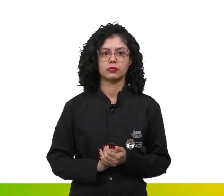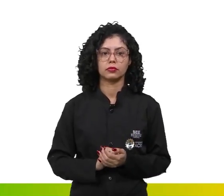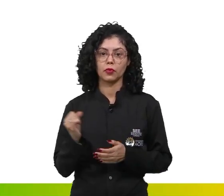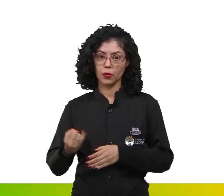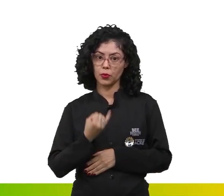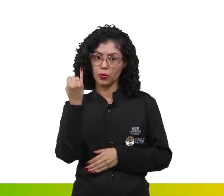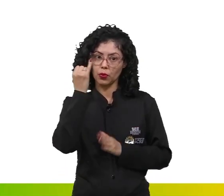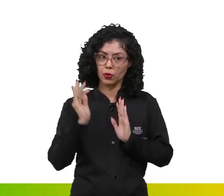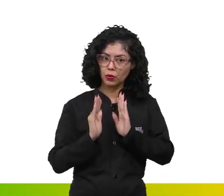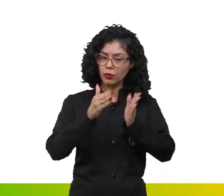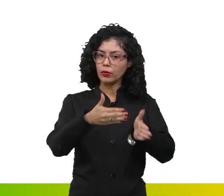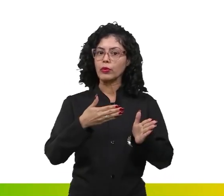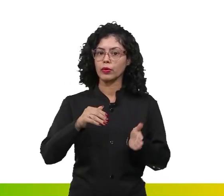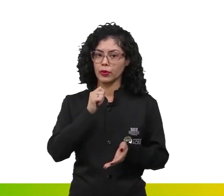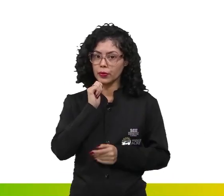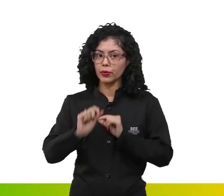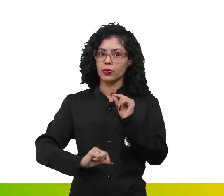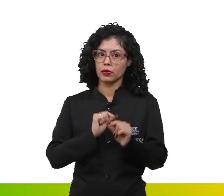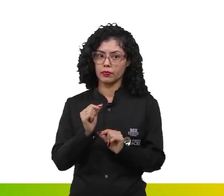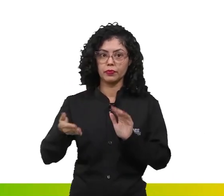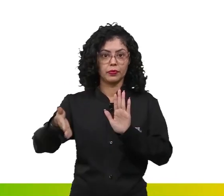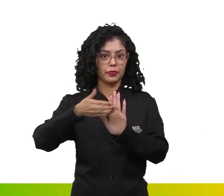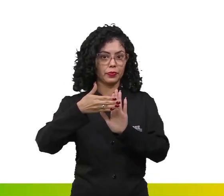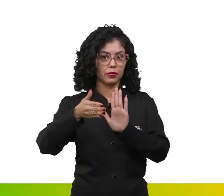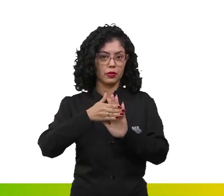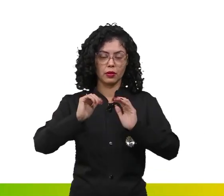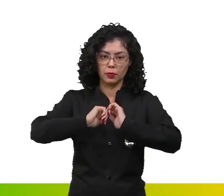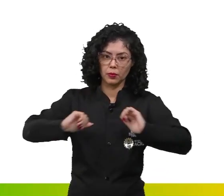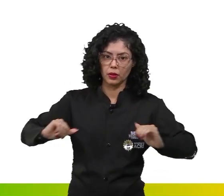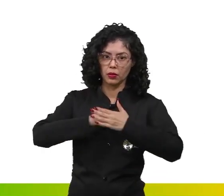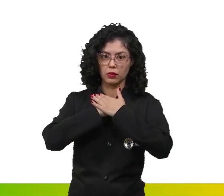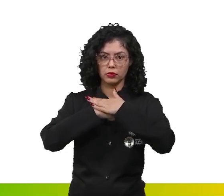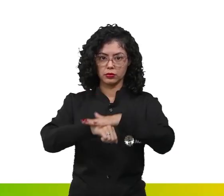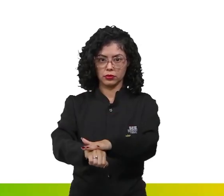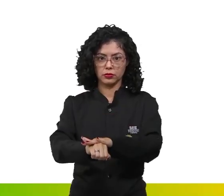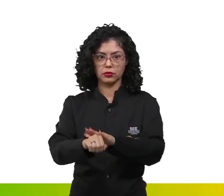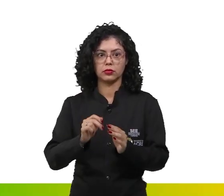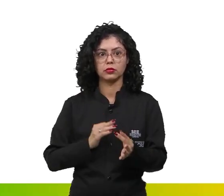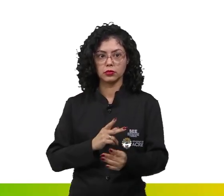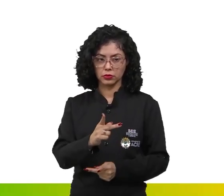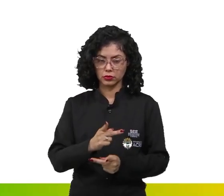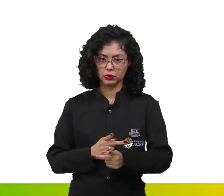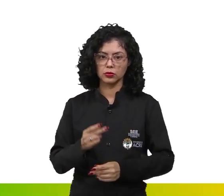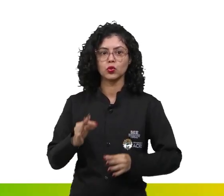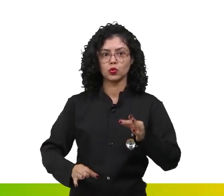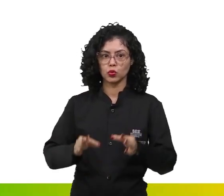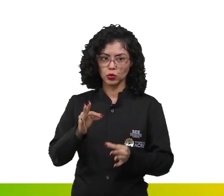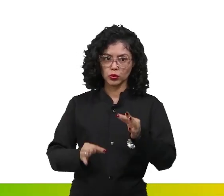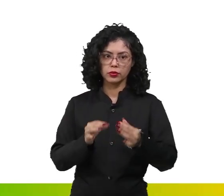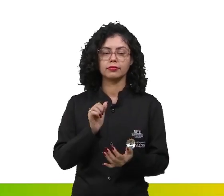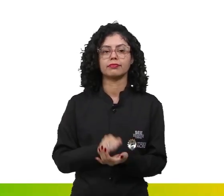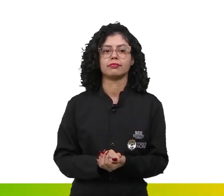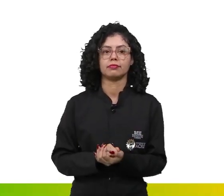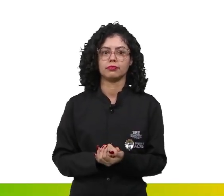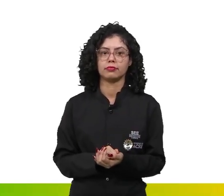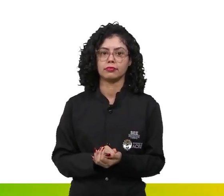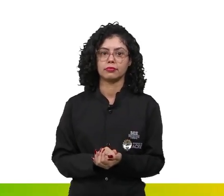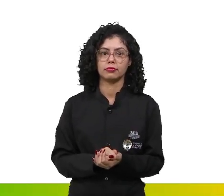O principal objetivo do apartheid era promover a separação racial no plano